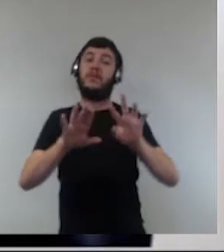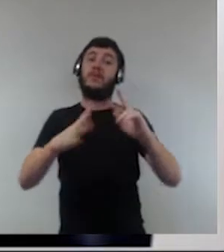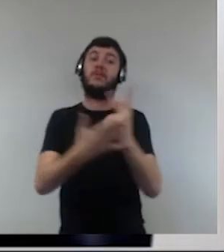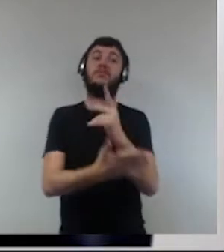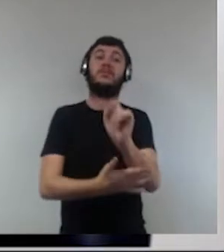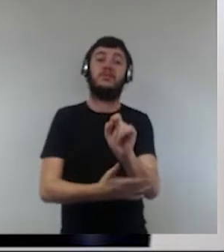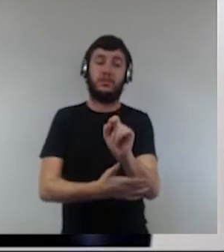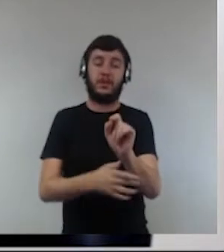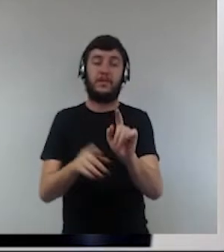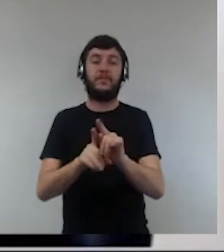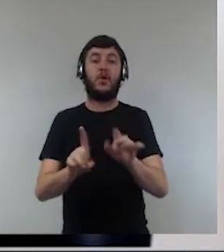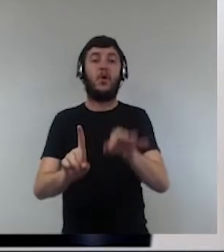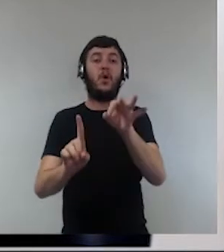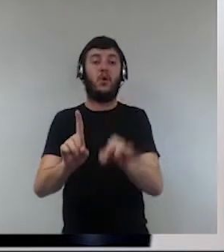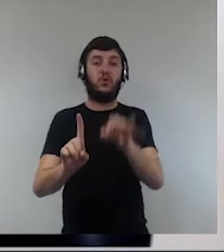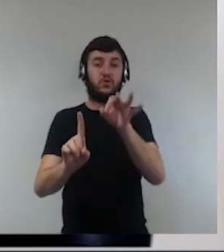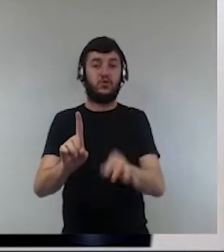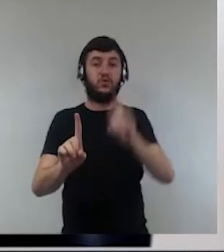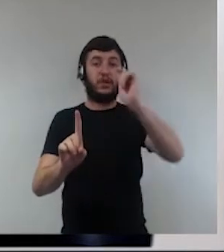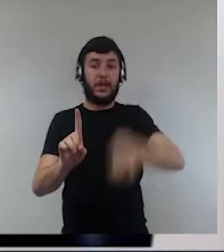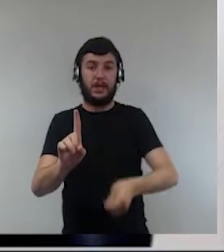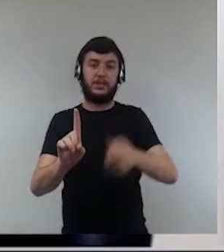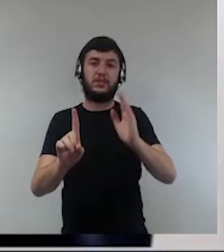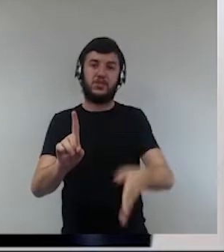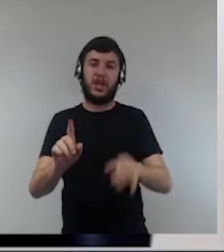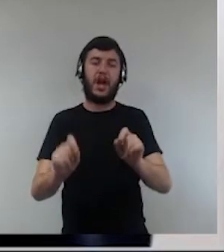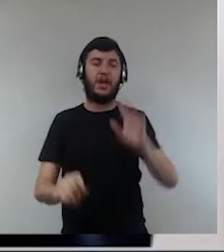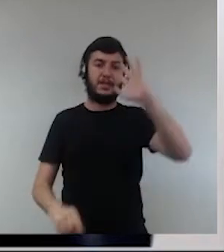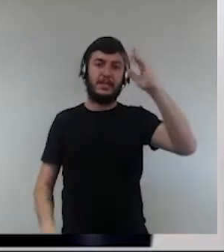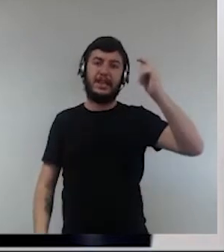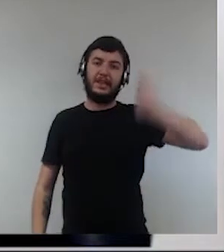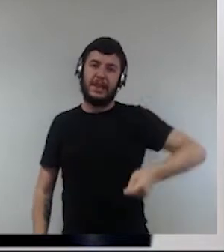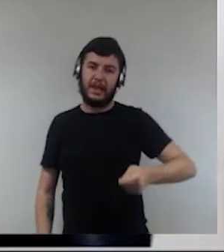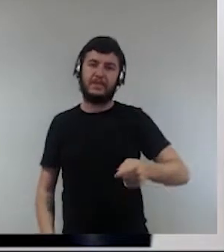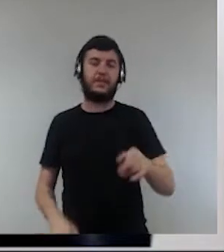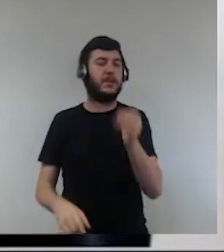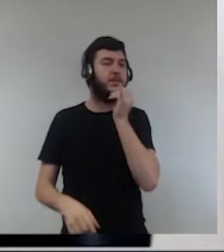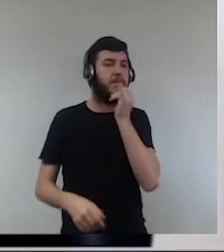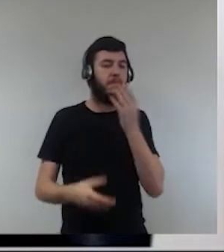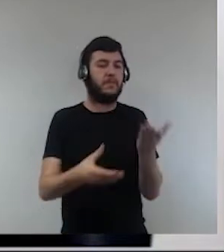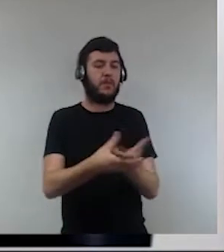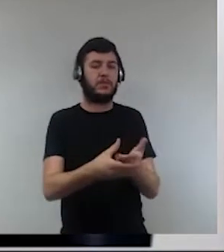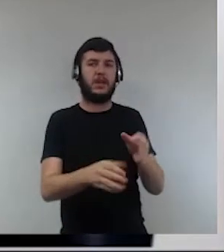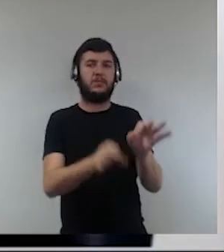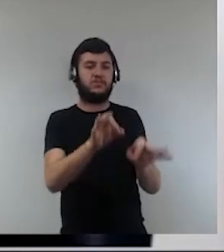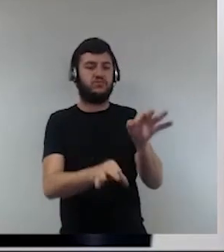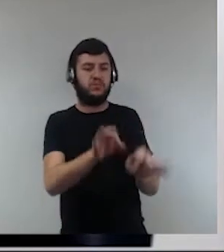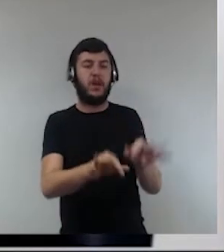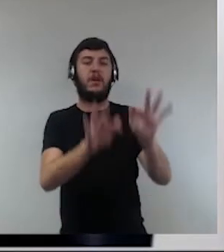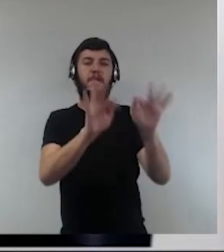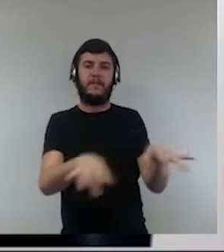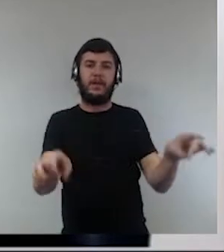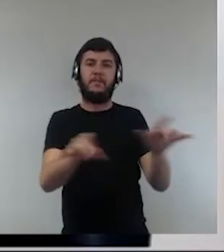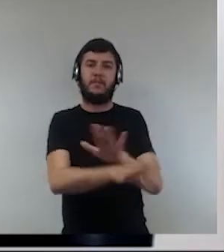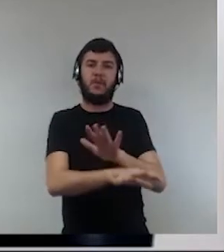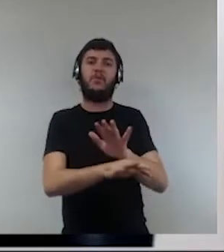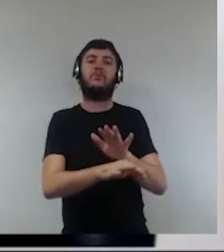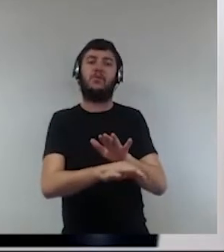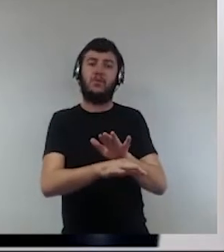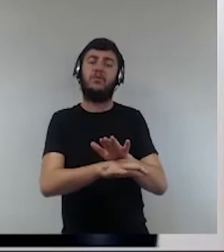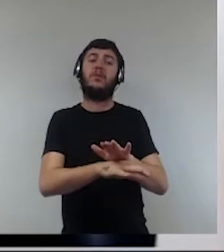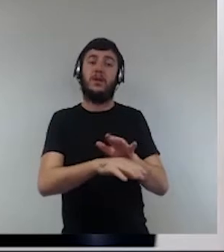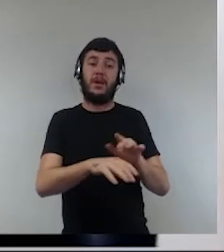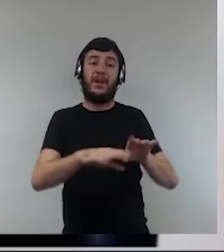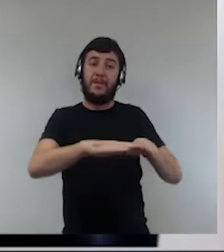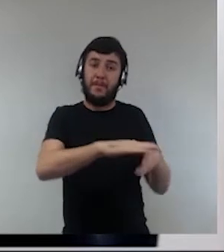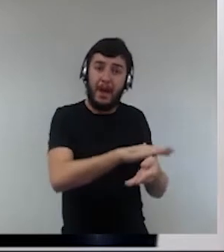ele determina a modificação de uma sentença transitada em julgado com base no princípio da